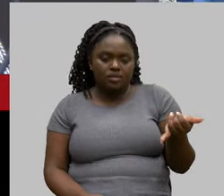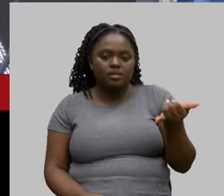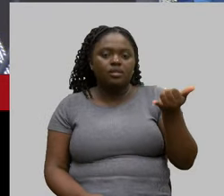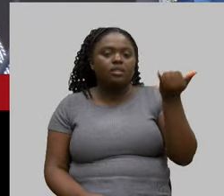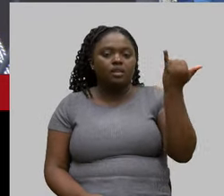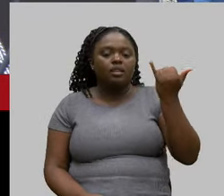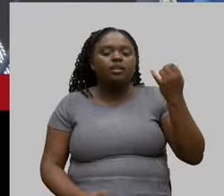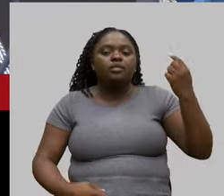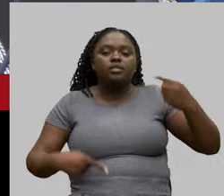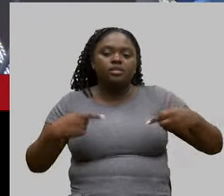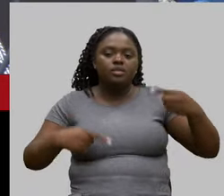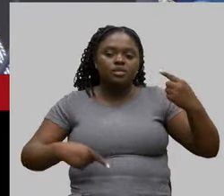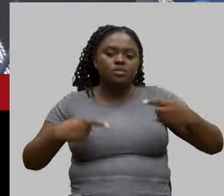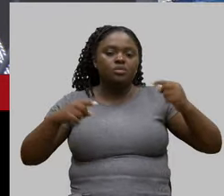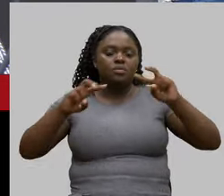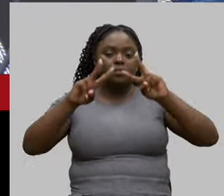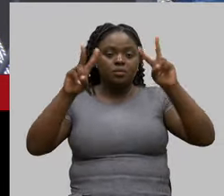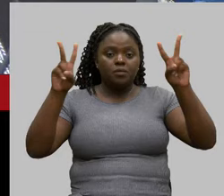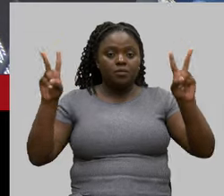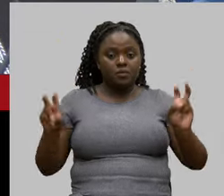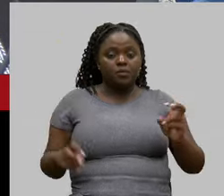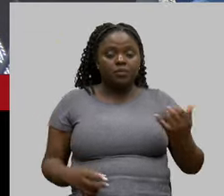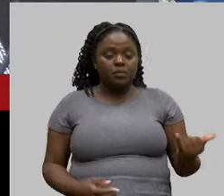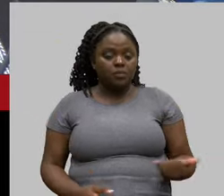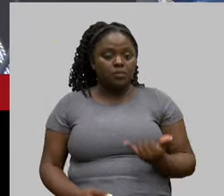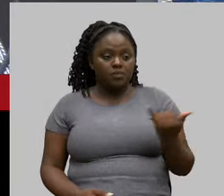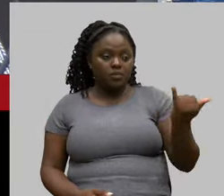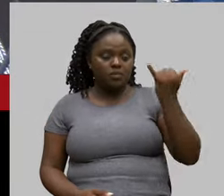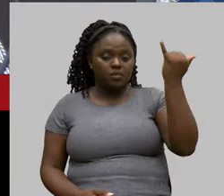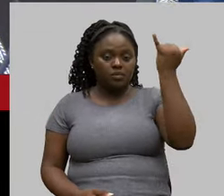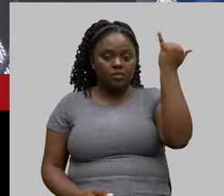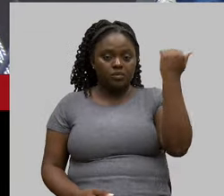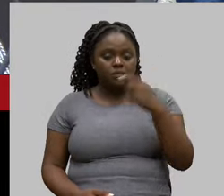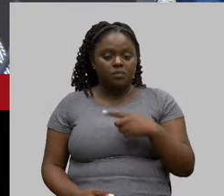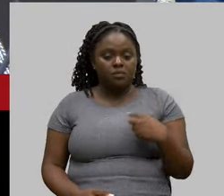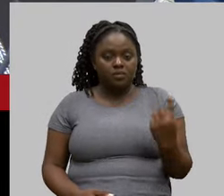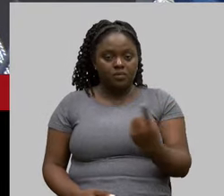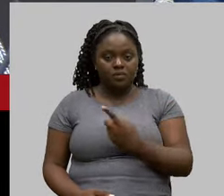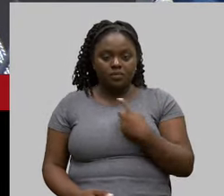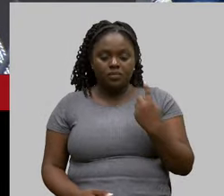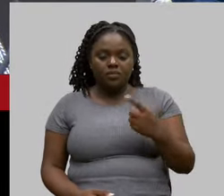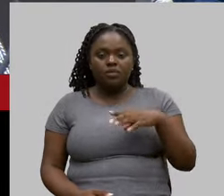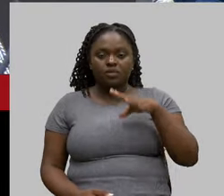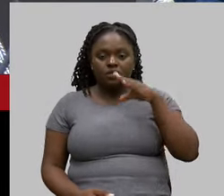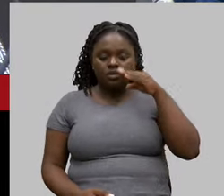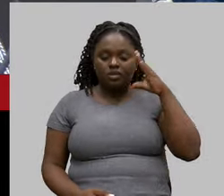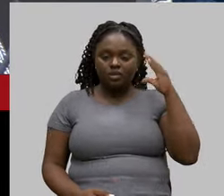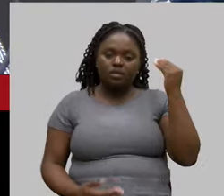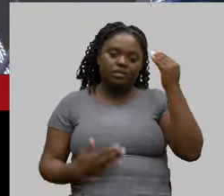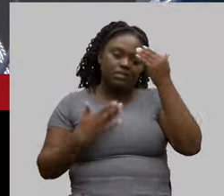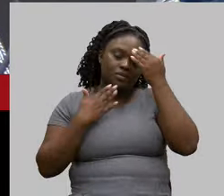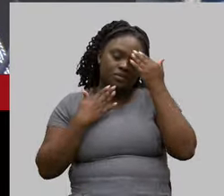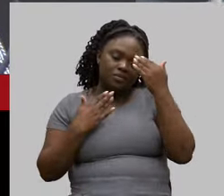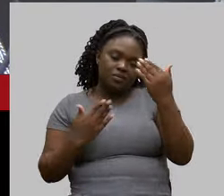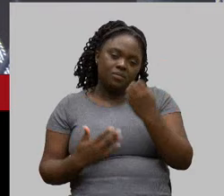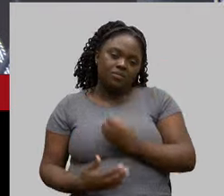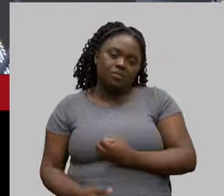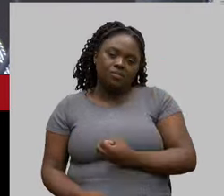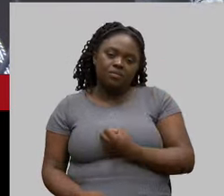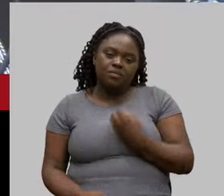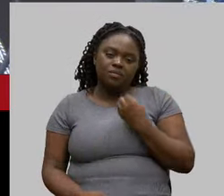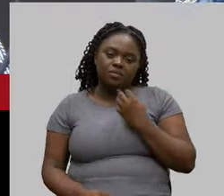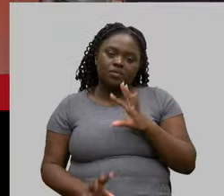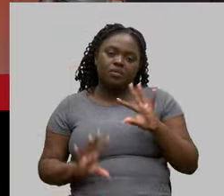discutirmos um assunto tão relevante para nós servidores públicos Obrigada e bom